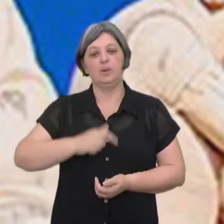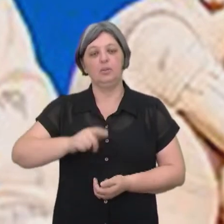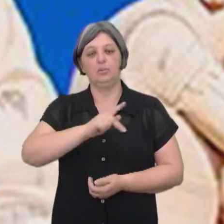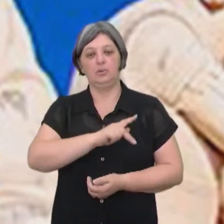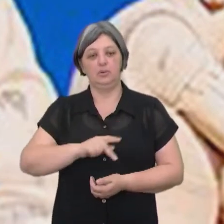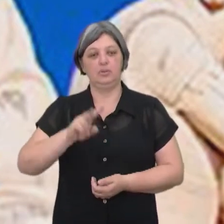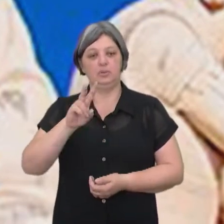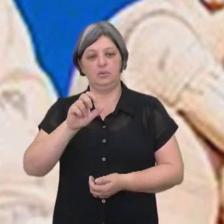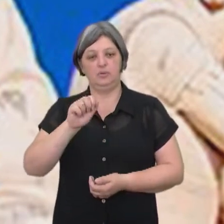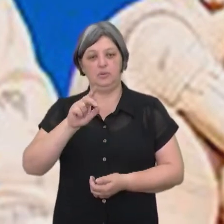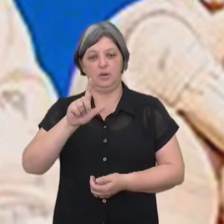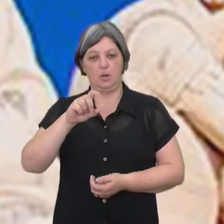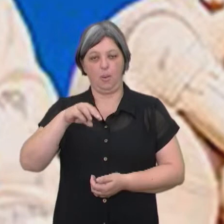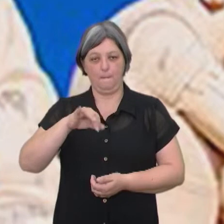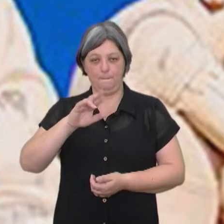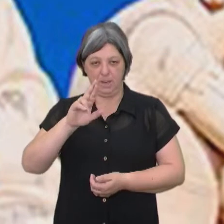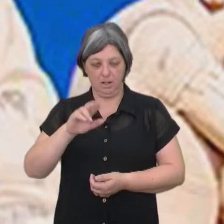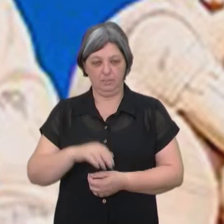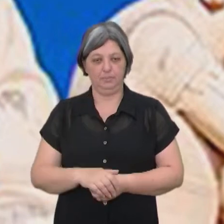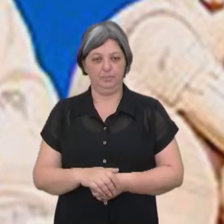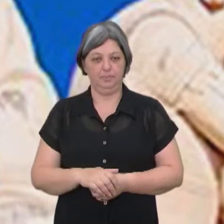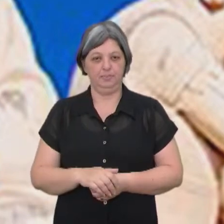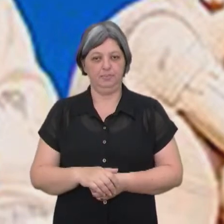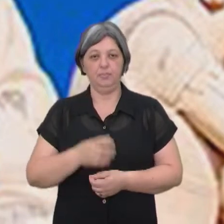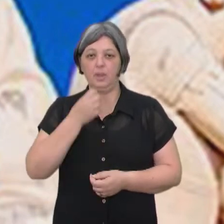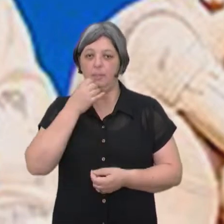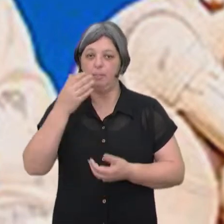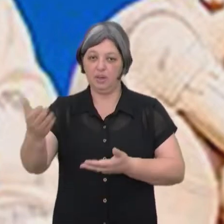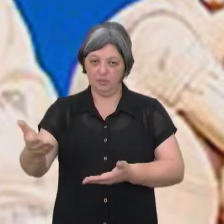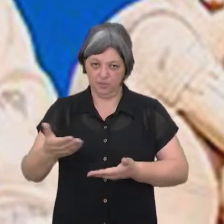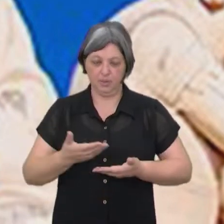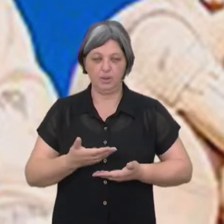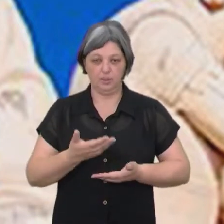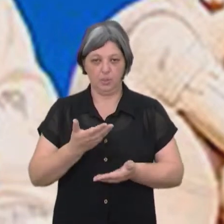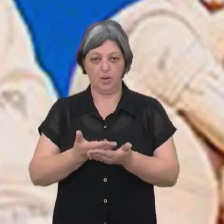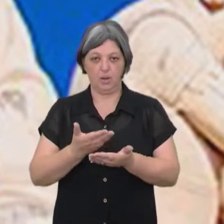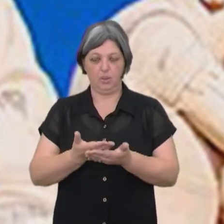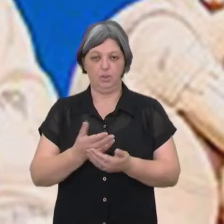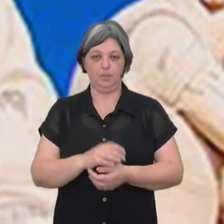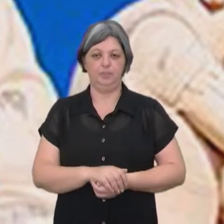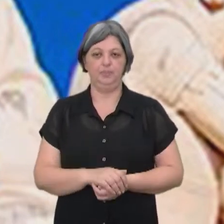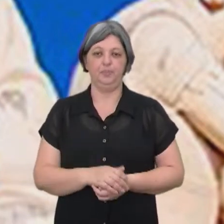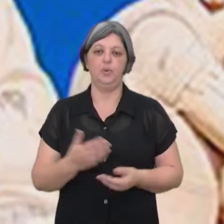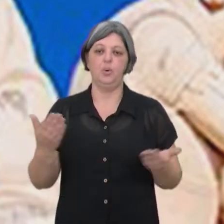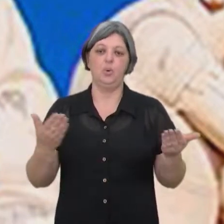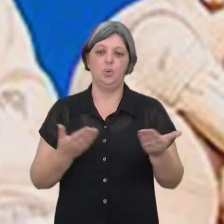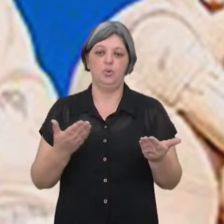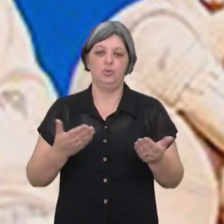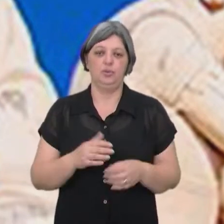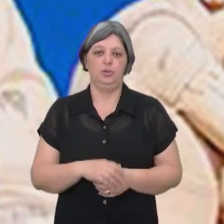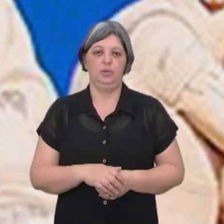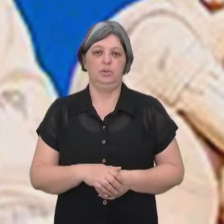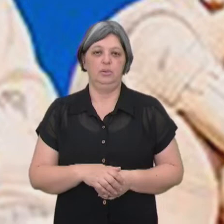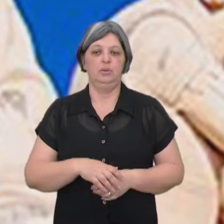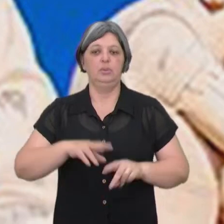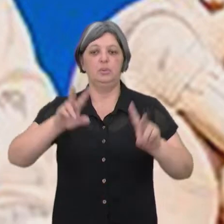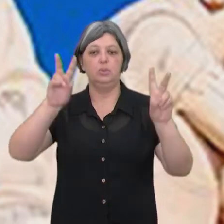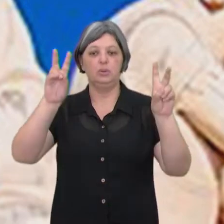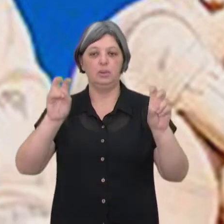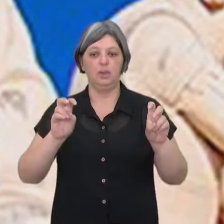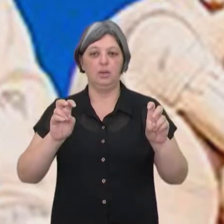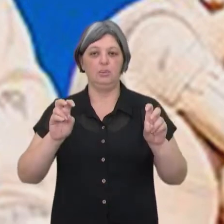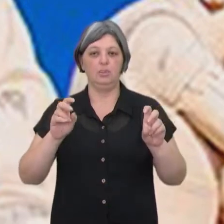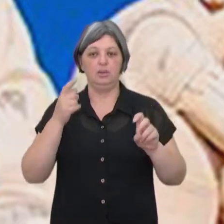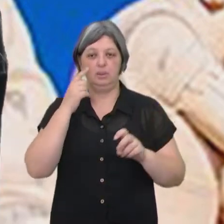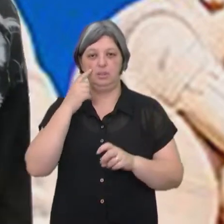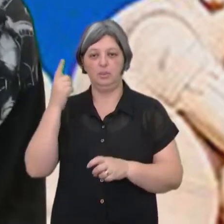professor Valmir Frias, sejam todos muito bem-vindos aí à nossa aula, né, de hoje, do nosso aprofundamento, aí tá aí